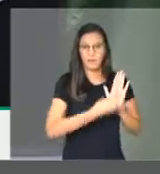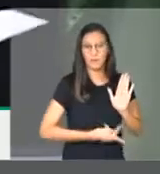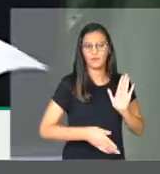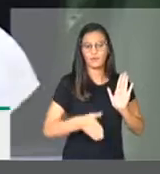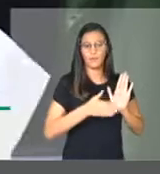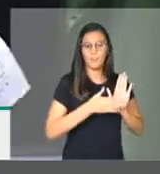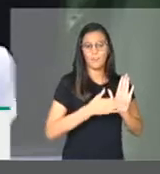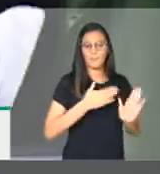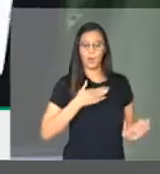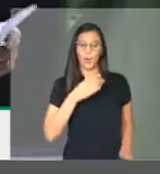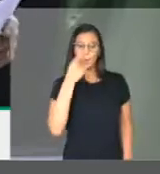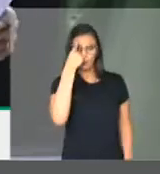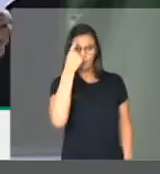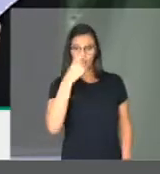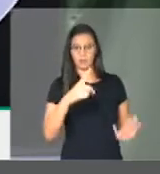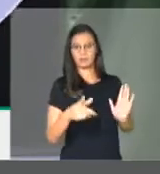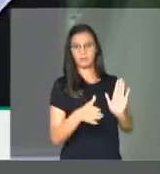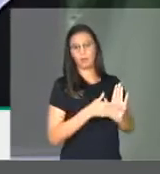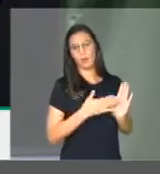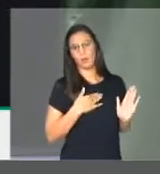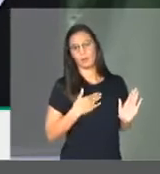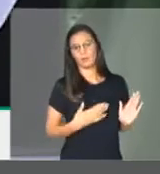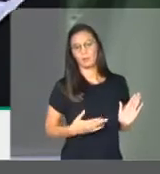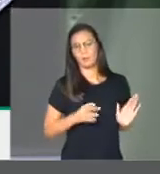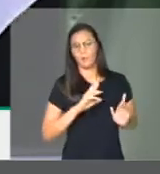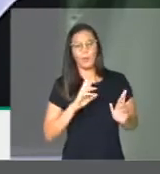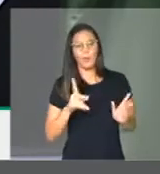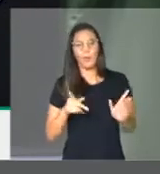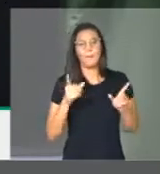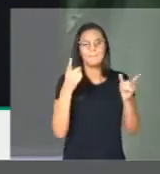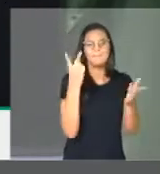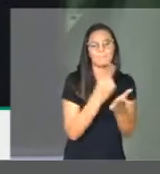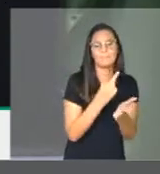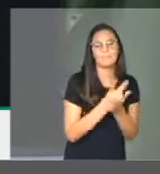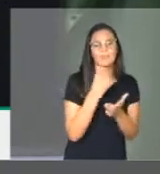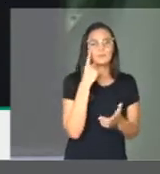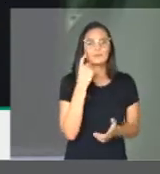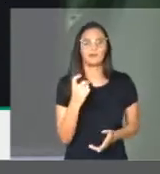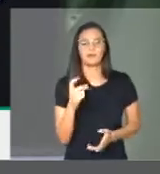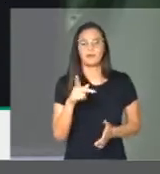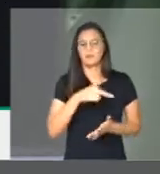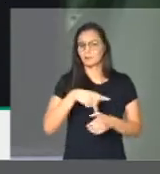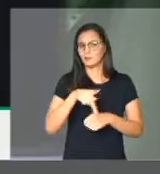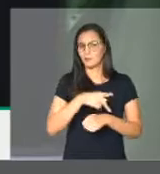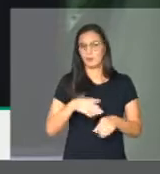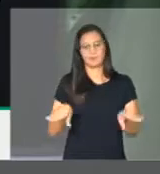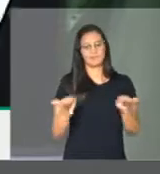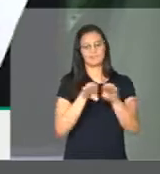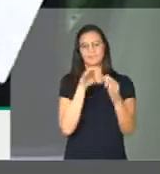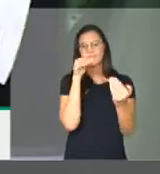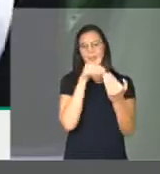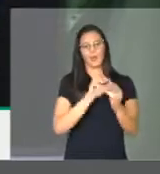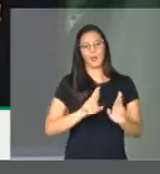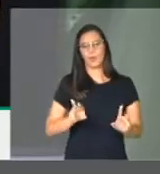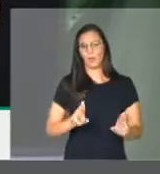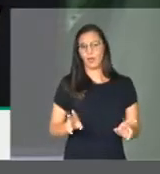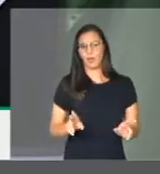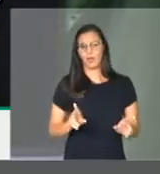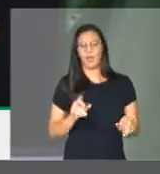sempre conectadas com as necessidades do país. Leia-se a redução da maioridade penal,